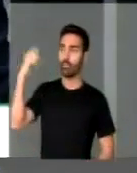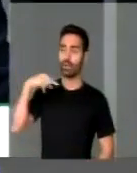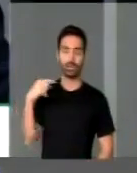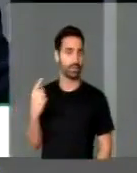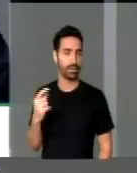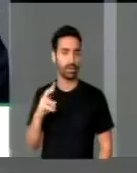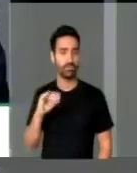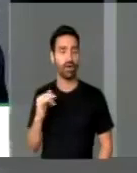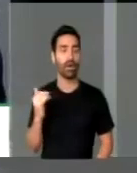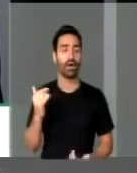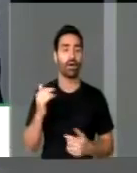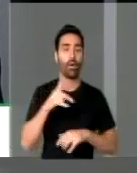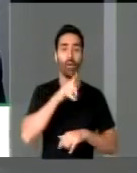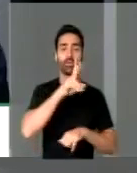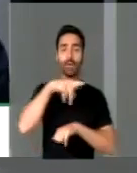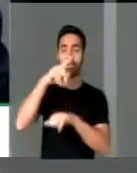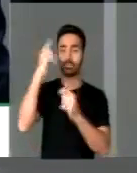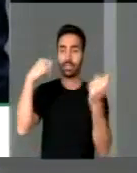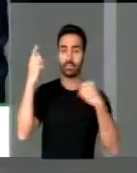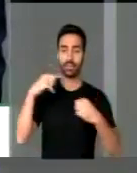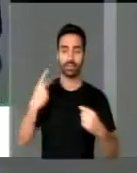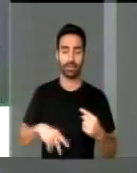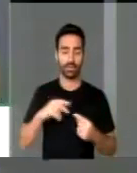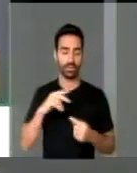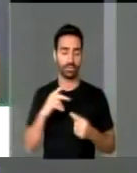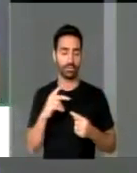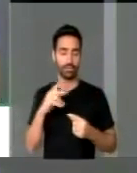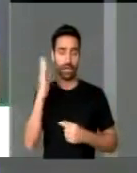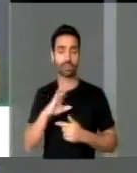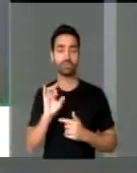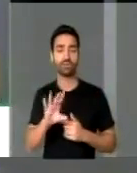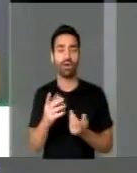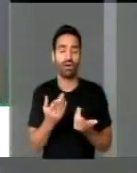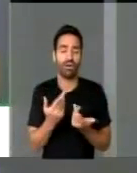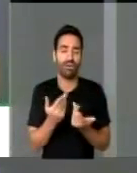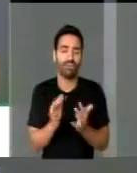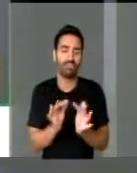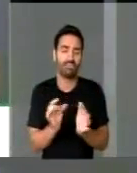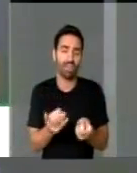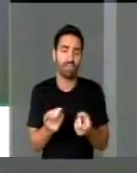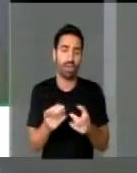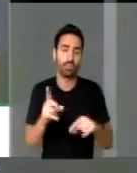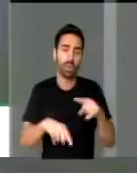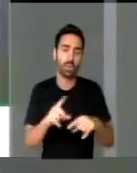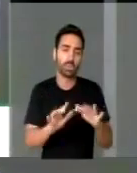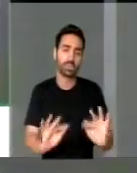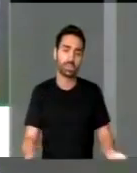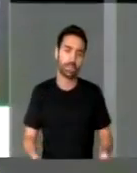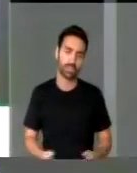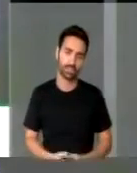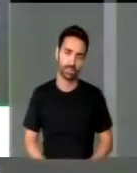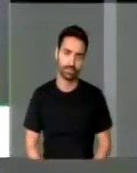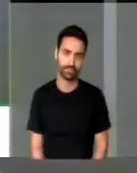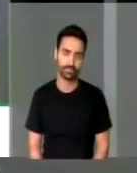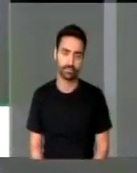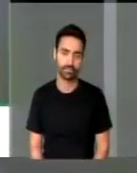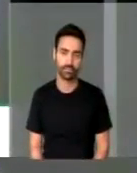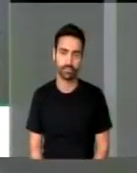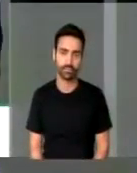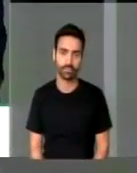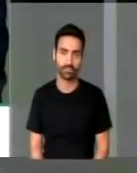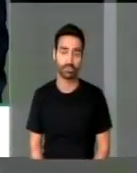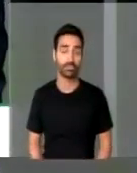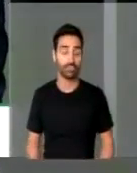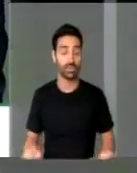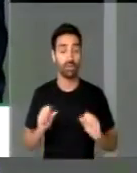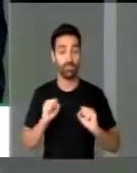em exportador de produto primário e exportador de commodities. A defesa, portanto, do conteúdo local